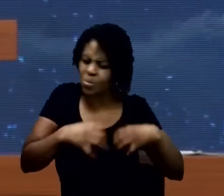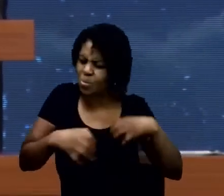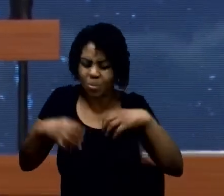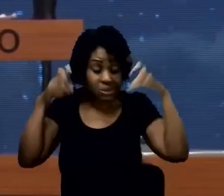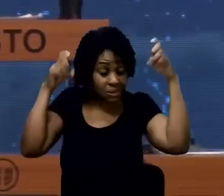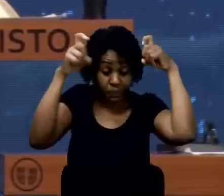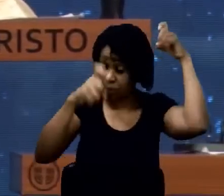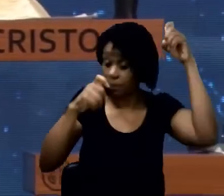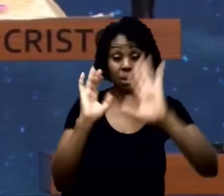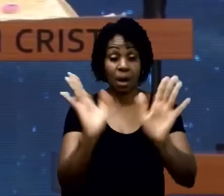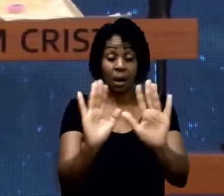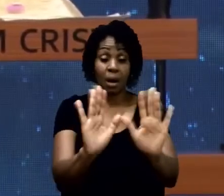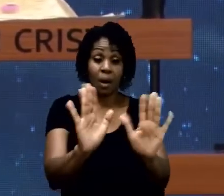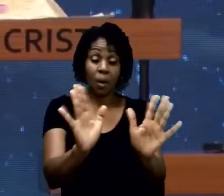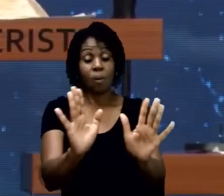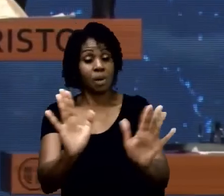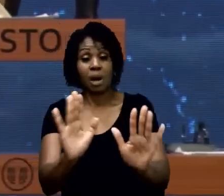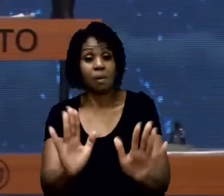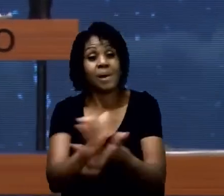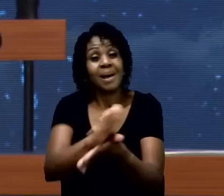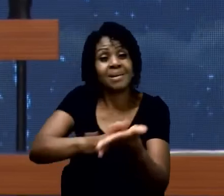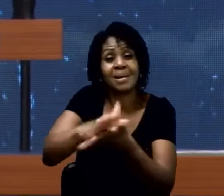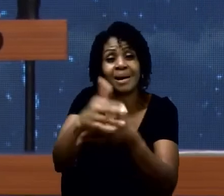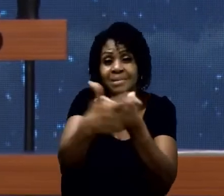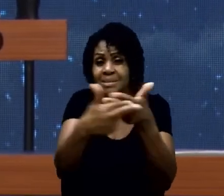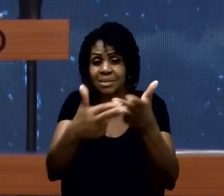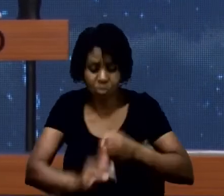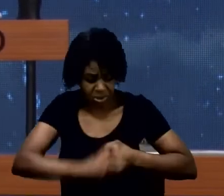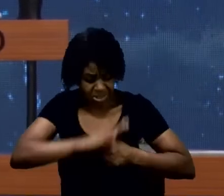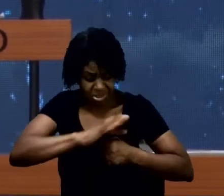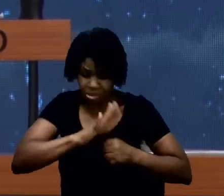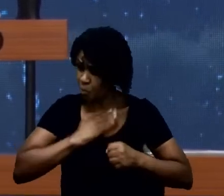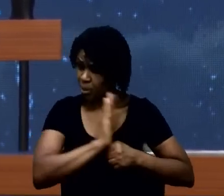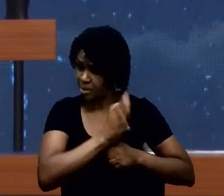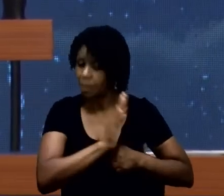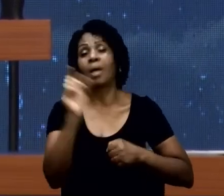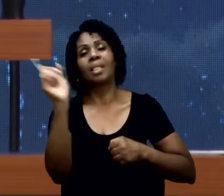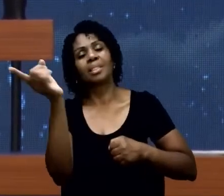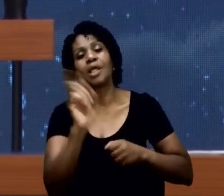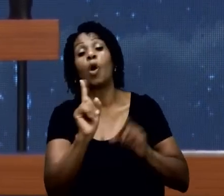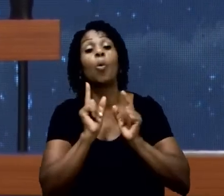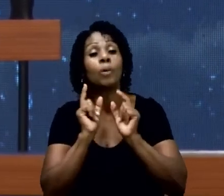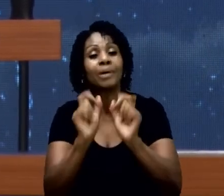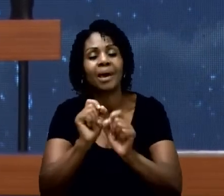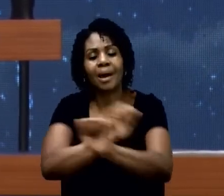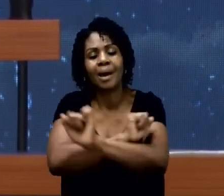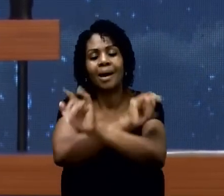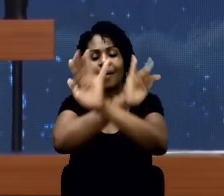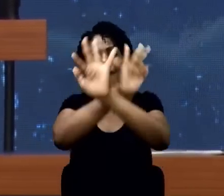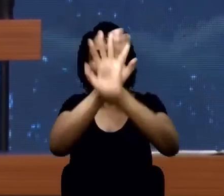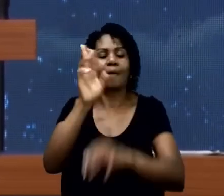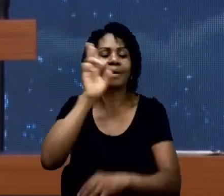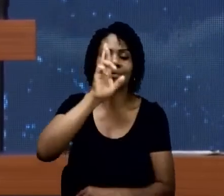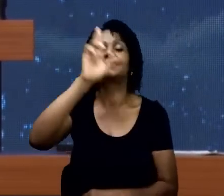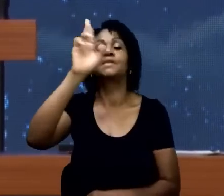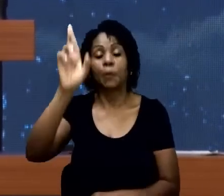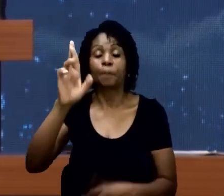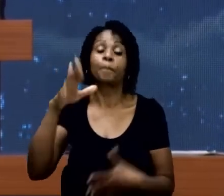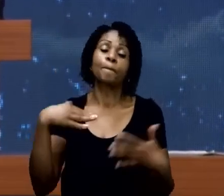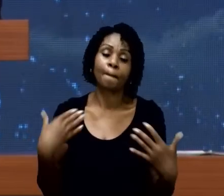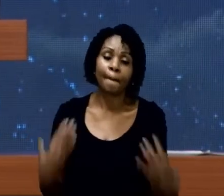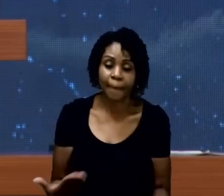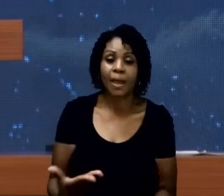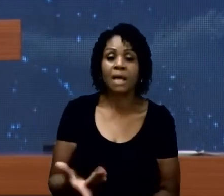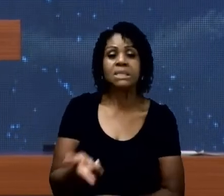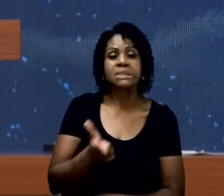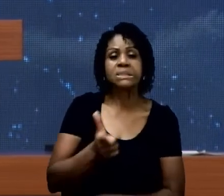não é a perturbação. Não é, nada disso vai encher o meu coração, o que vai encher o meu coração é a tua glória. Bom, tinha uma